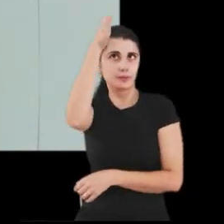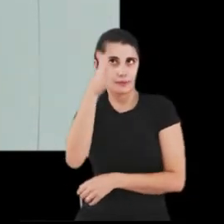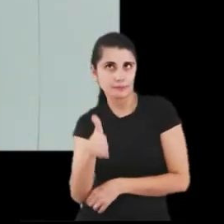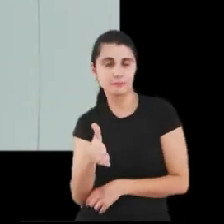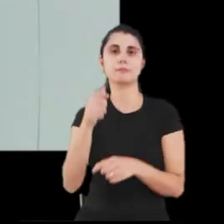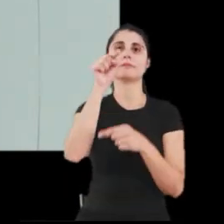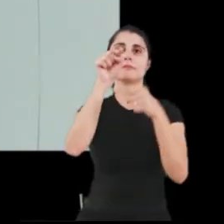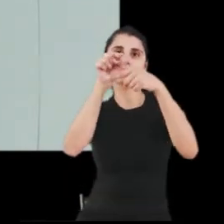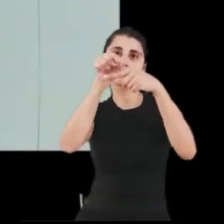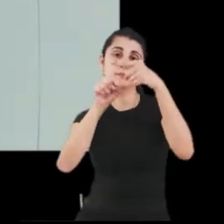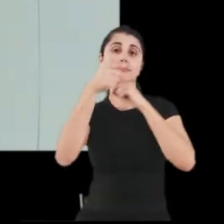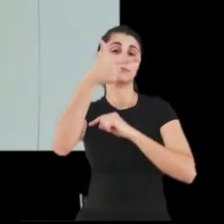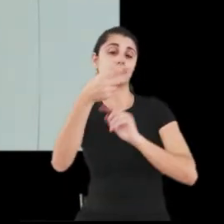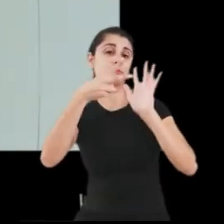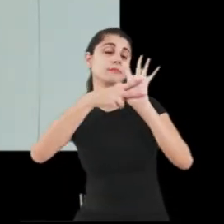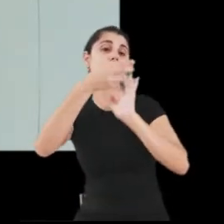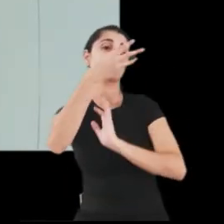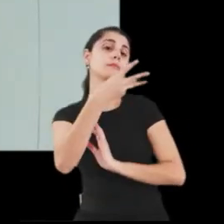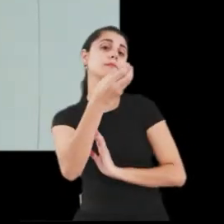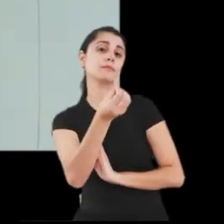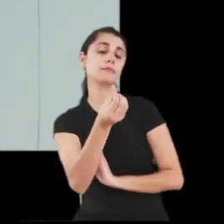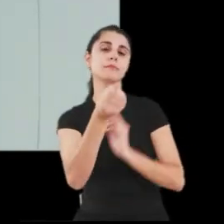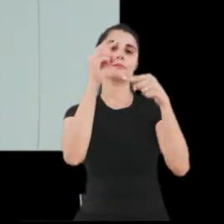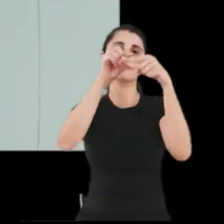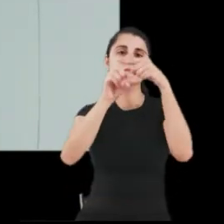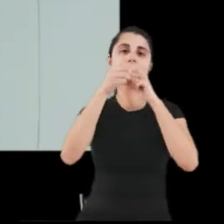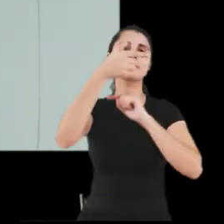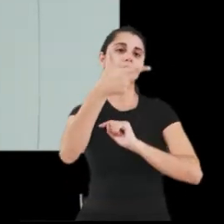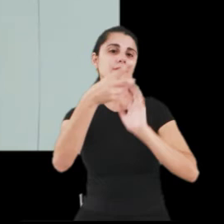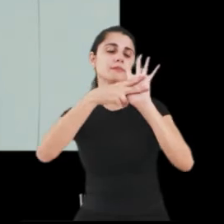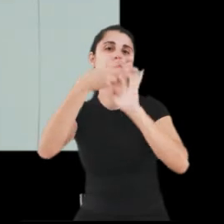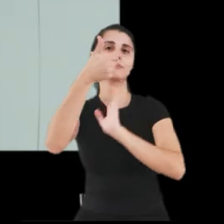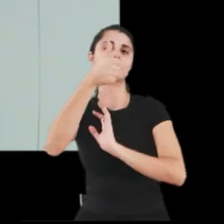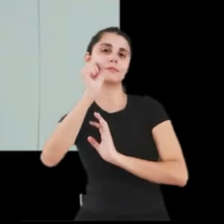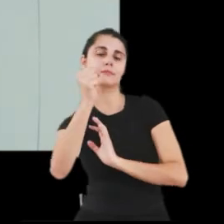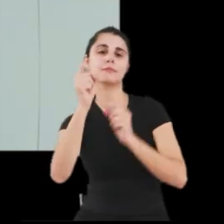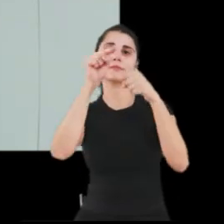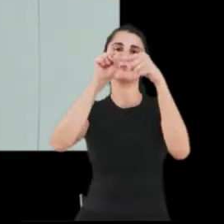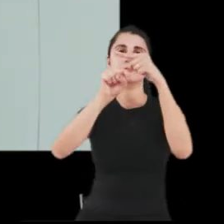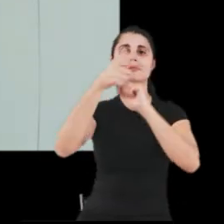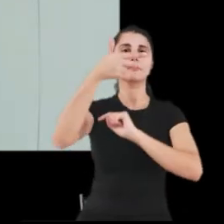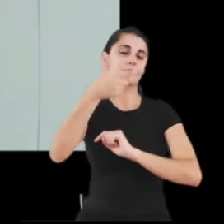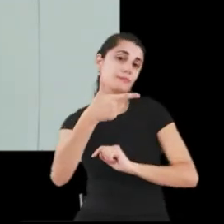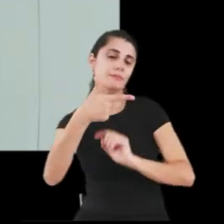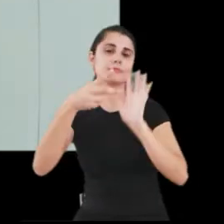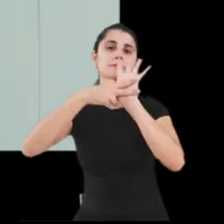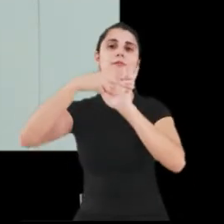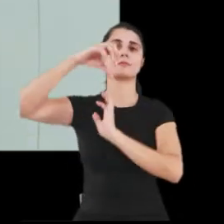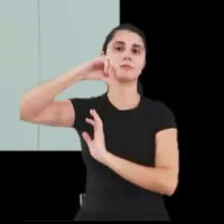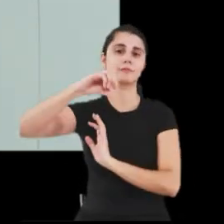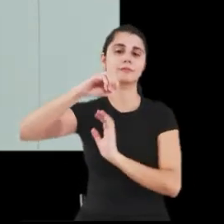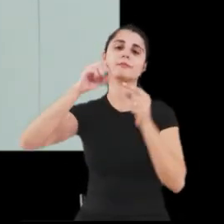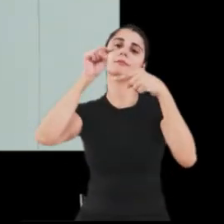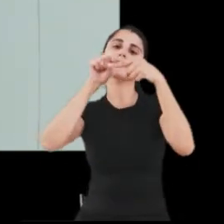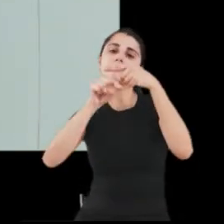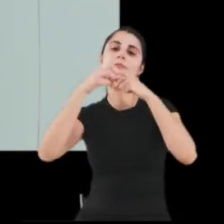Por 2 dá 36. Por 2 dá 18. Por 2 dá 9. Por